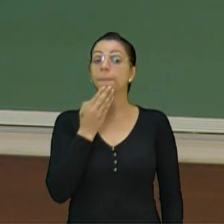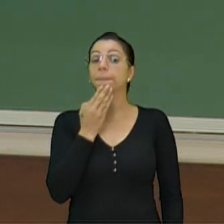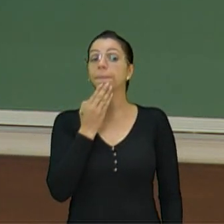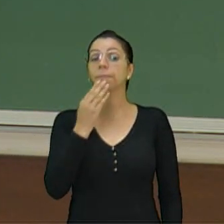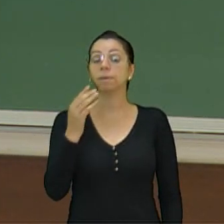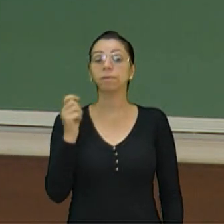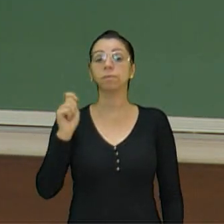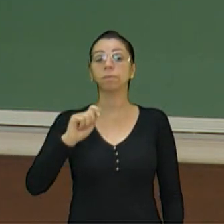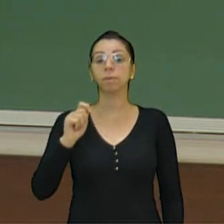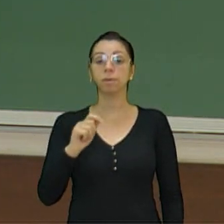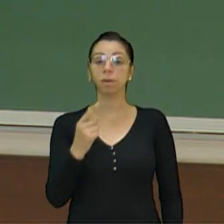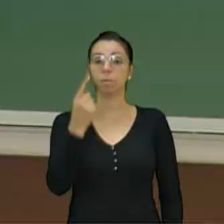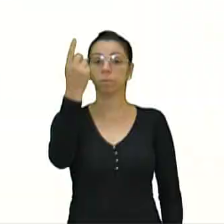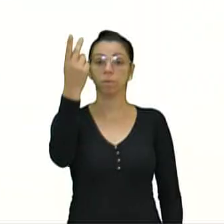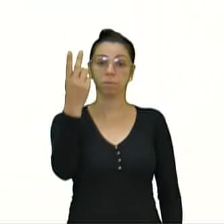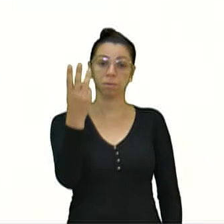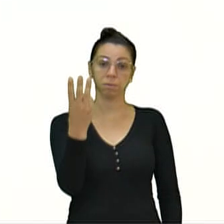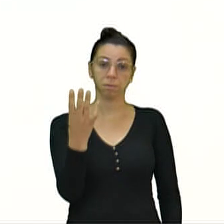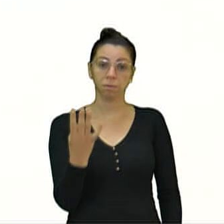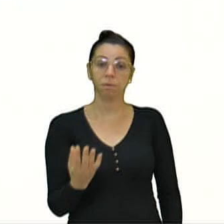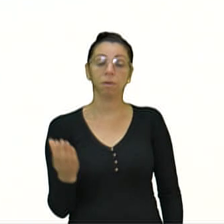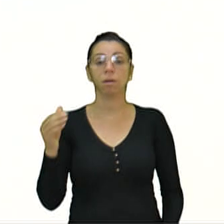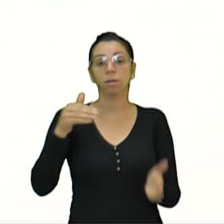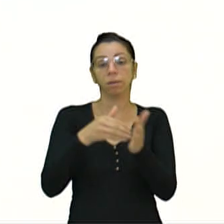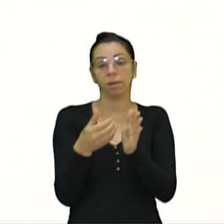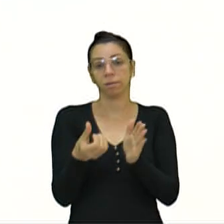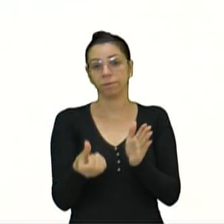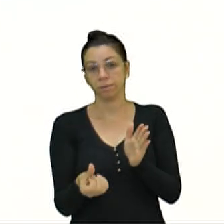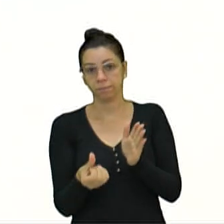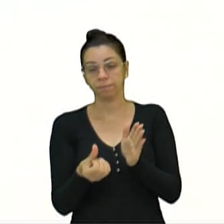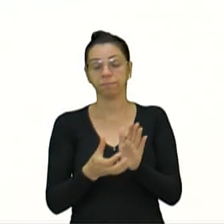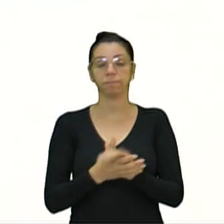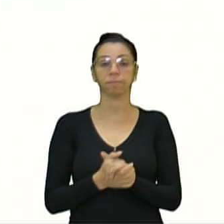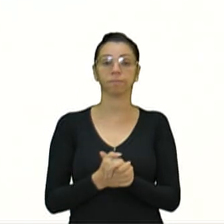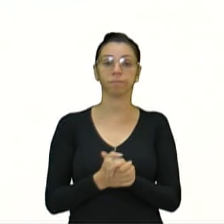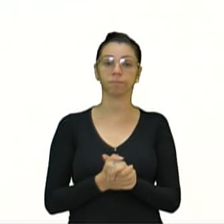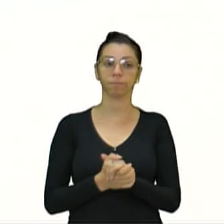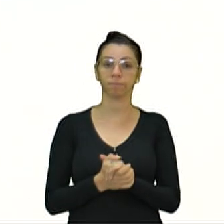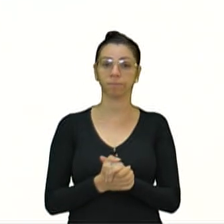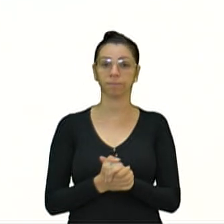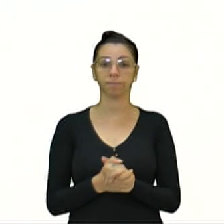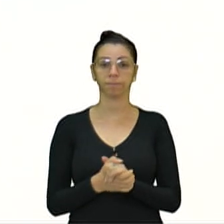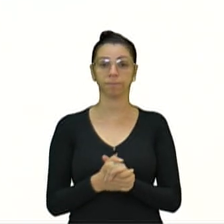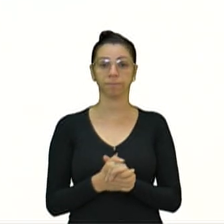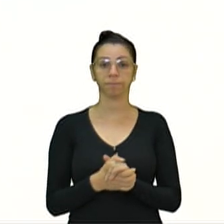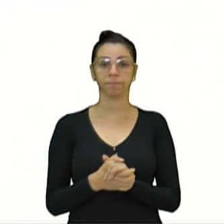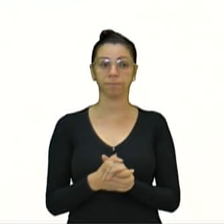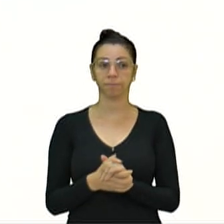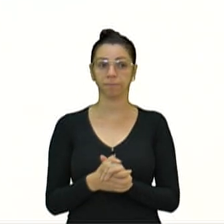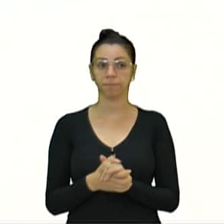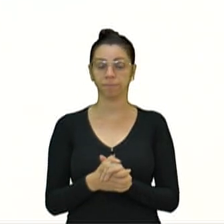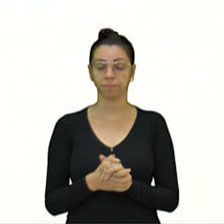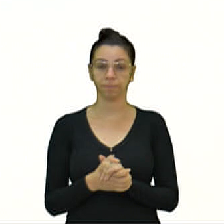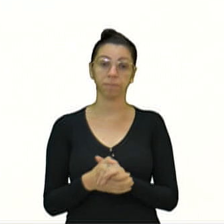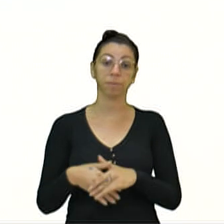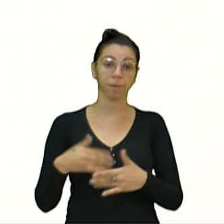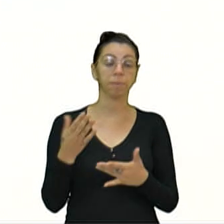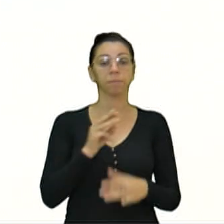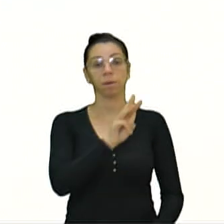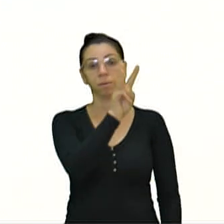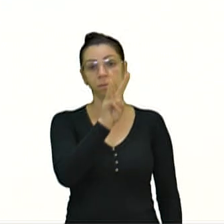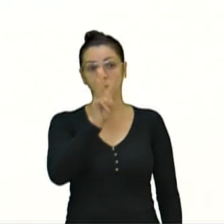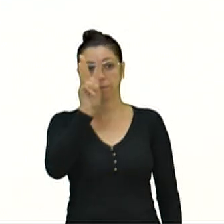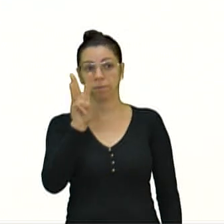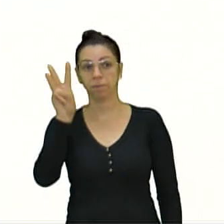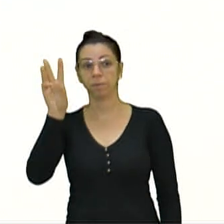poderem numerar aqui a forma mais efetiva, né? De 1 a 6 de se fazer anúncios. De acordo com o site